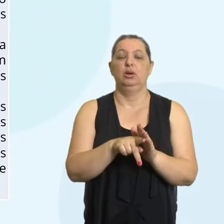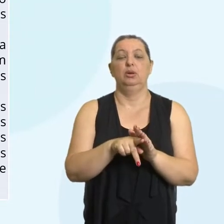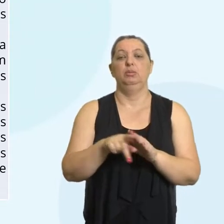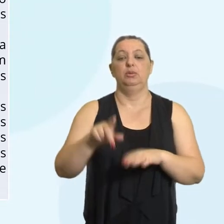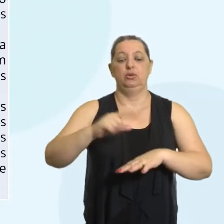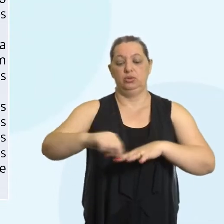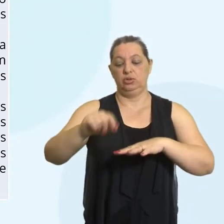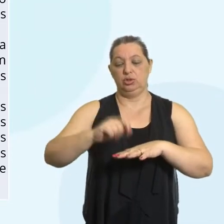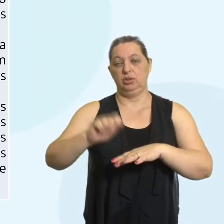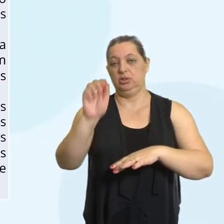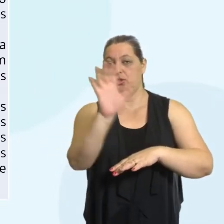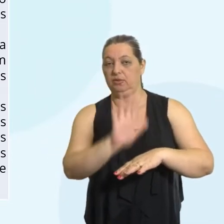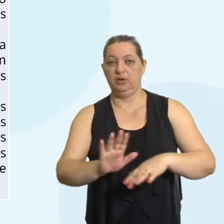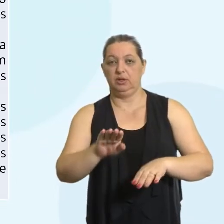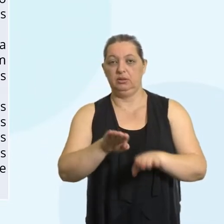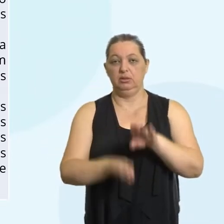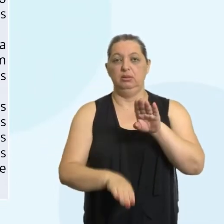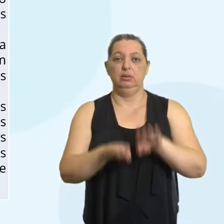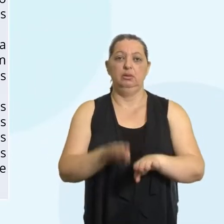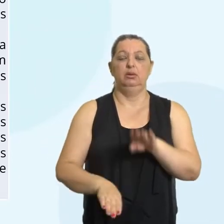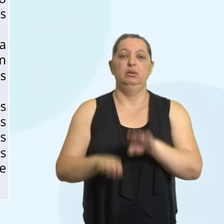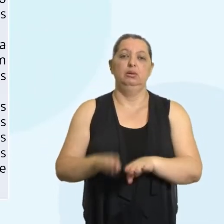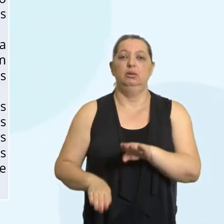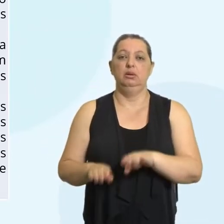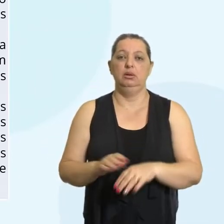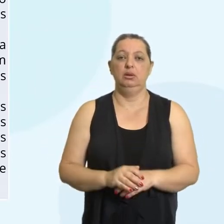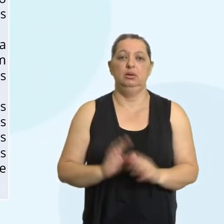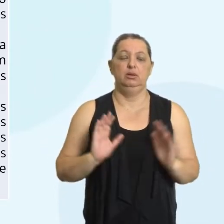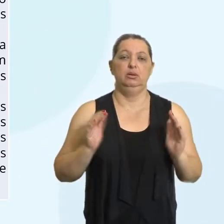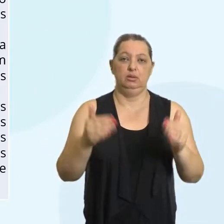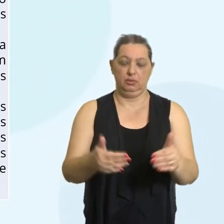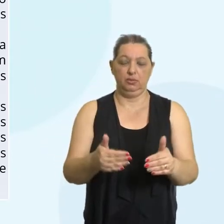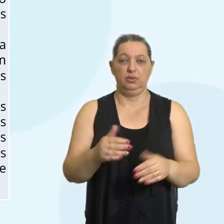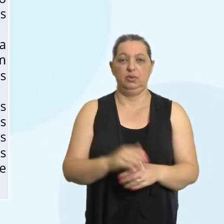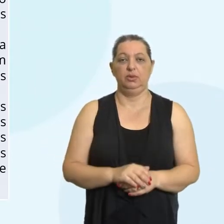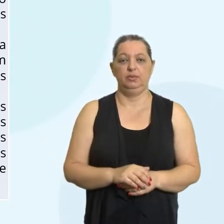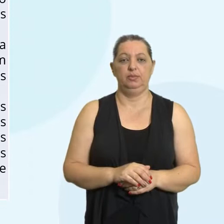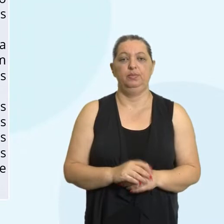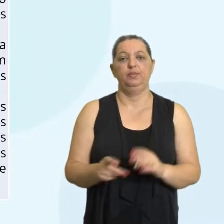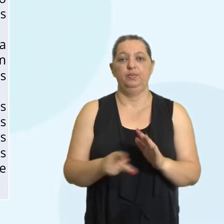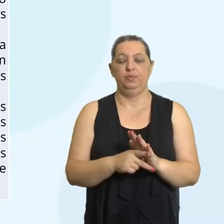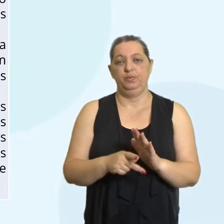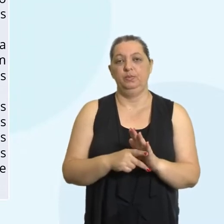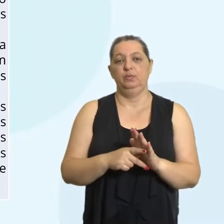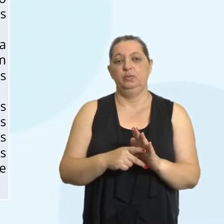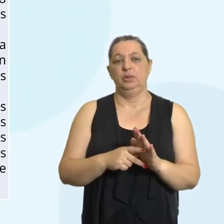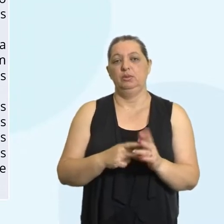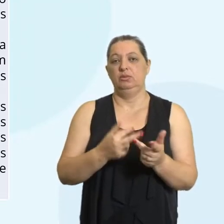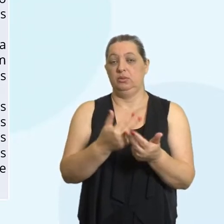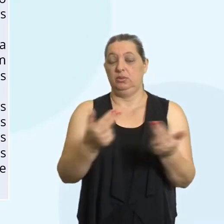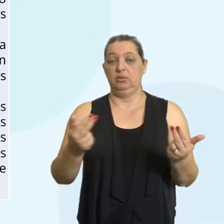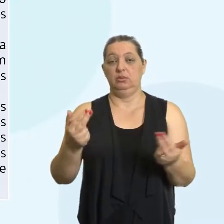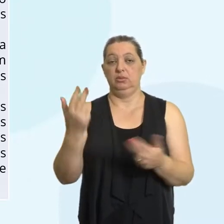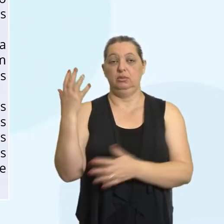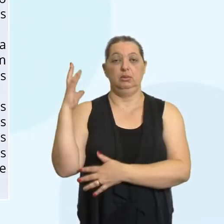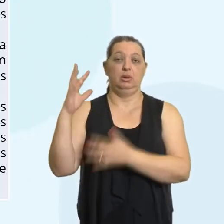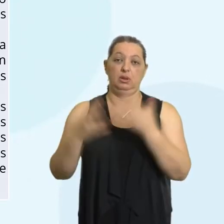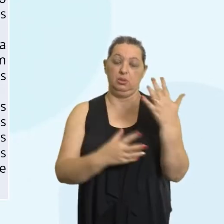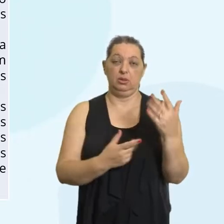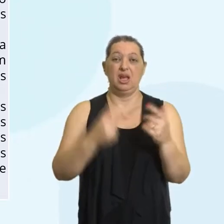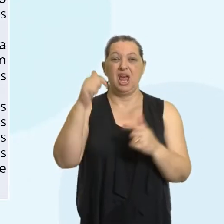continente africano e essa desigualdades a gente vai focar nas foram geradas pela exploração de recursos naturais igual no Brasil